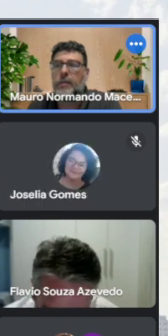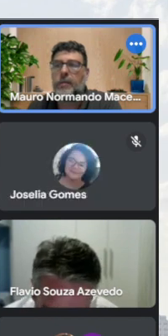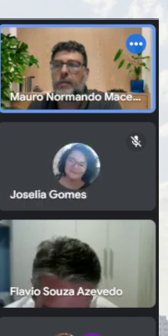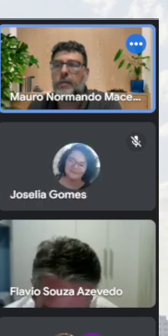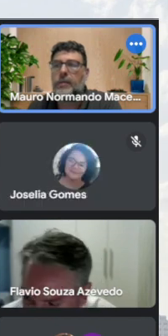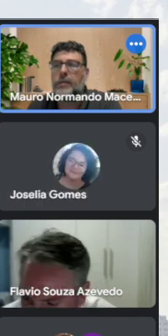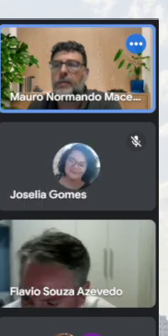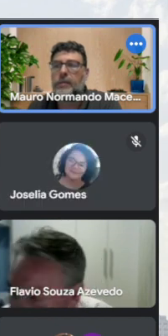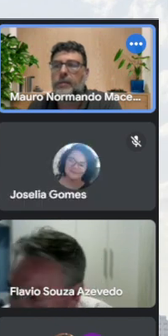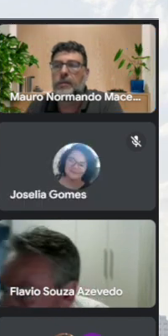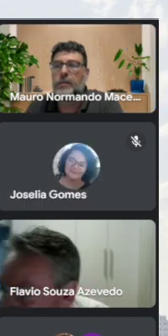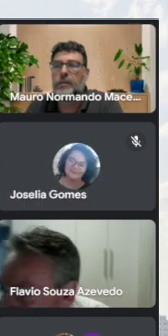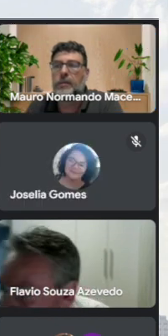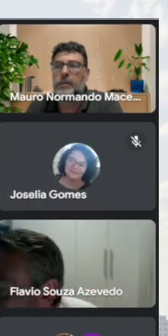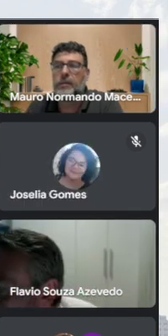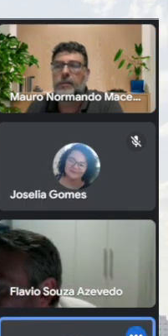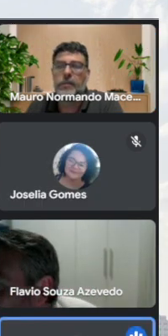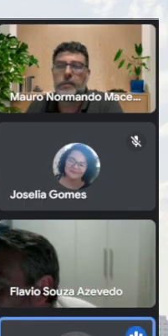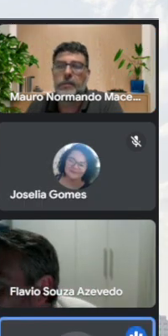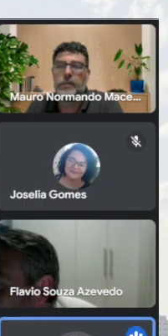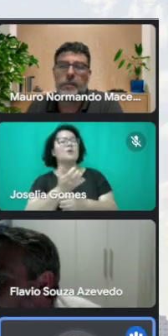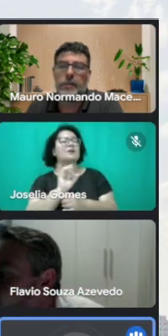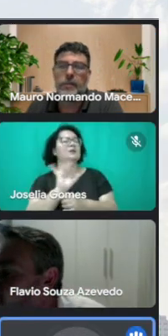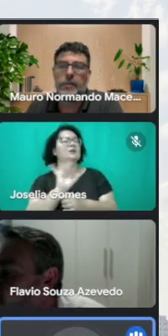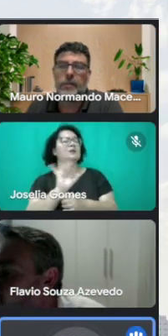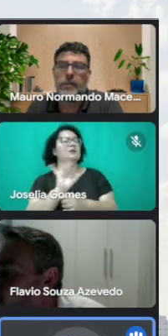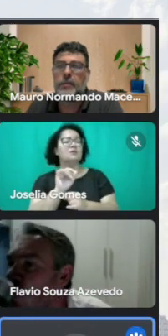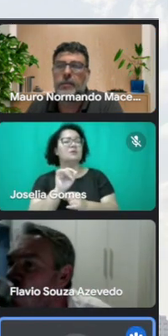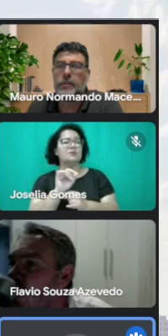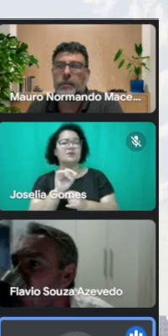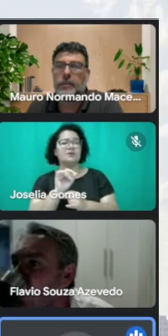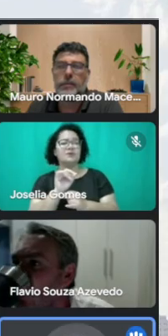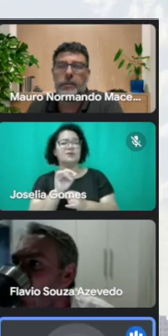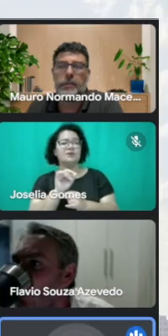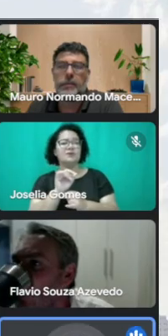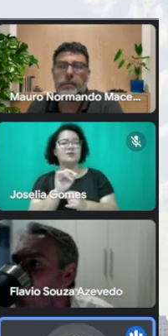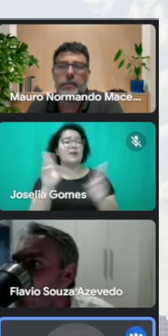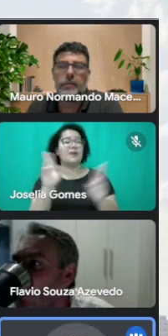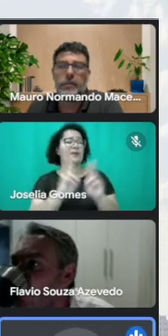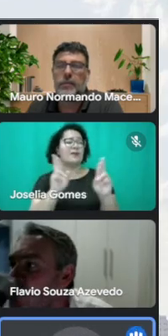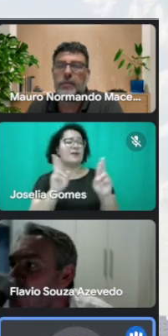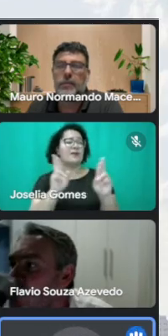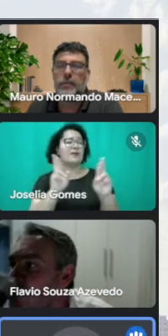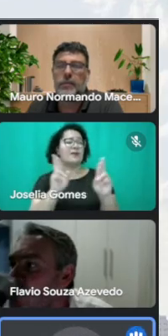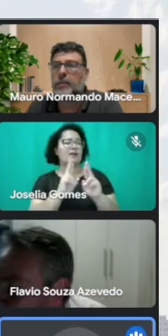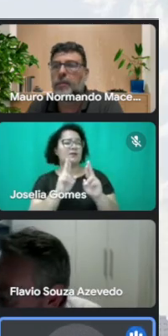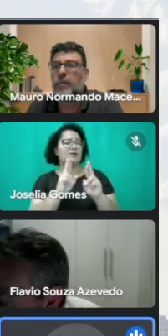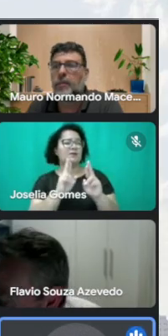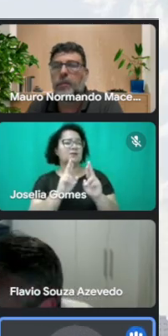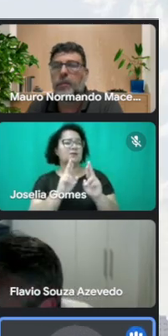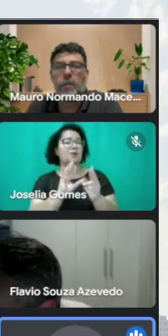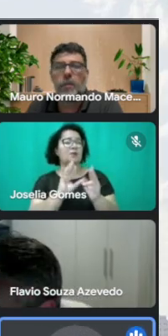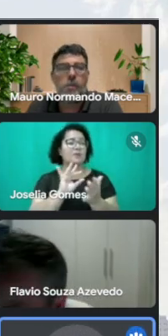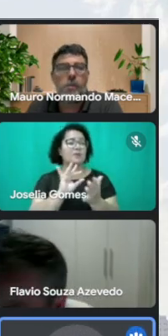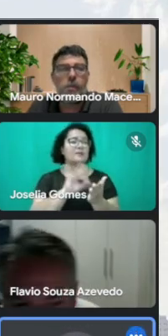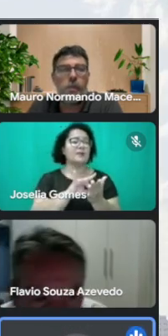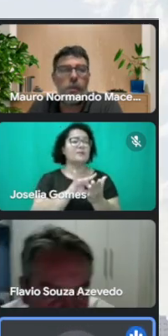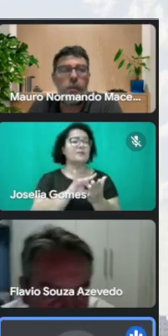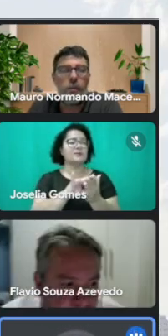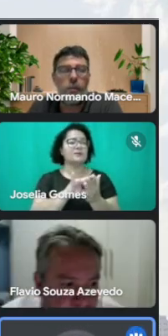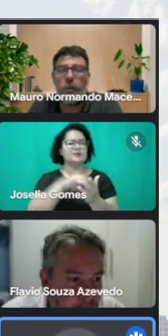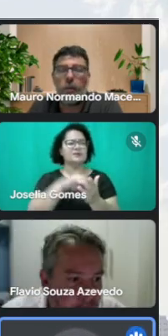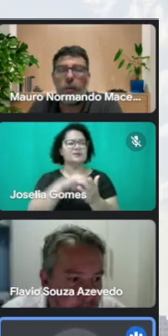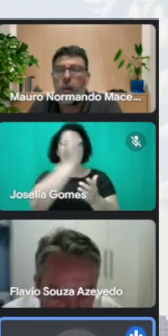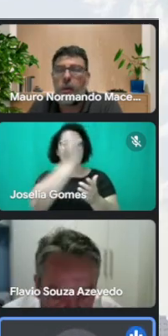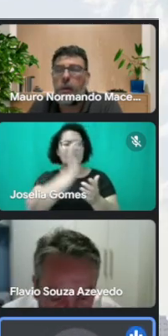Eu queria só saber mais um pouco se, em relação à questão de implementação no Brasil mesmo, quais